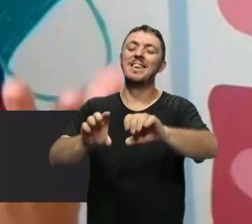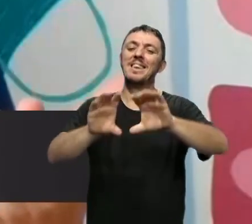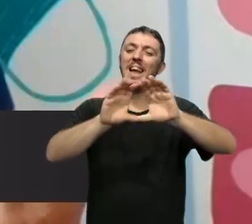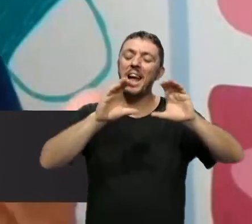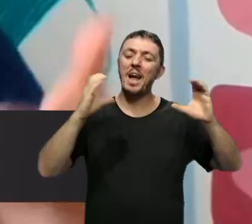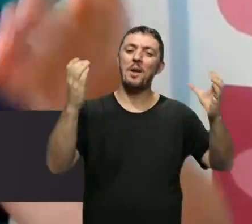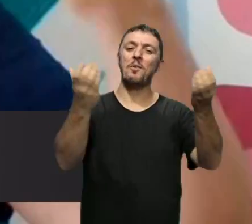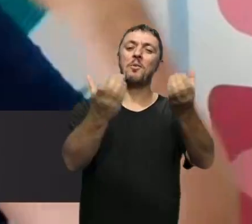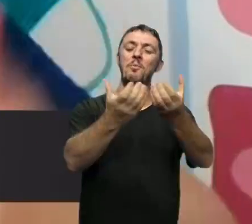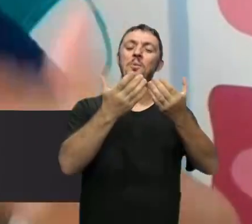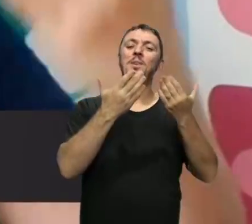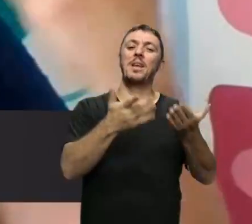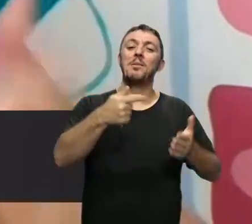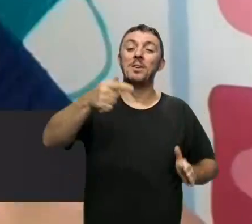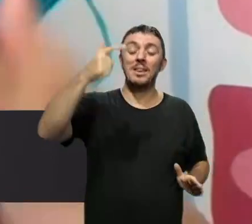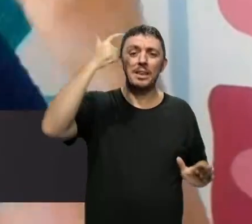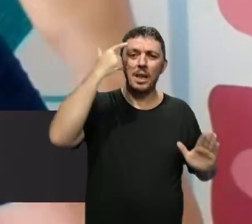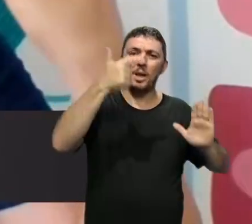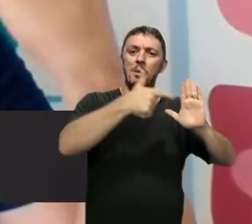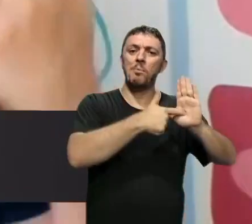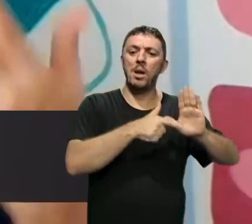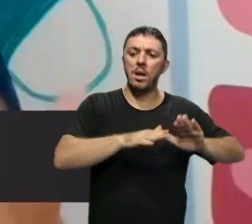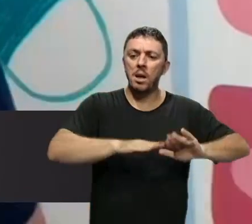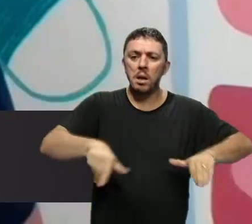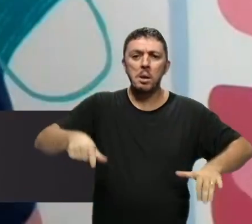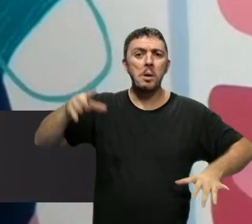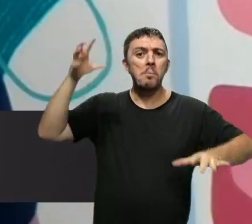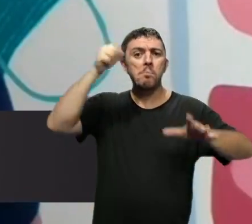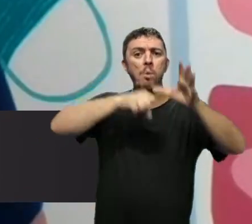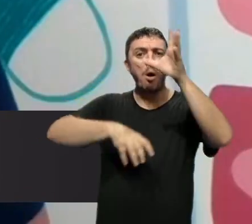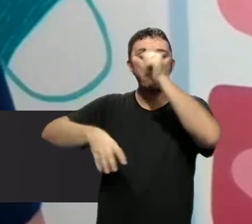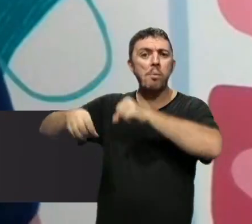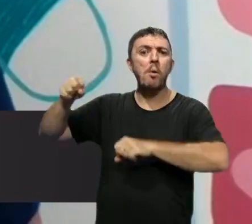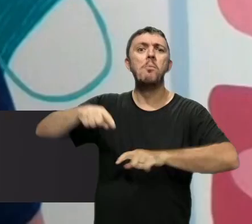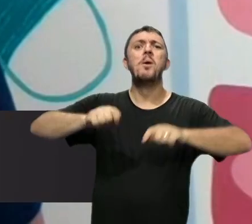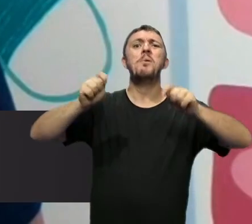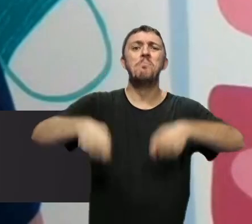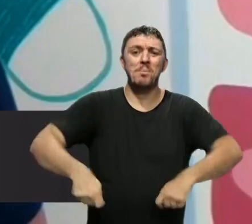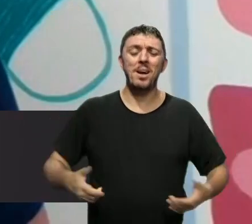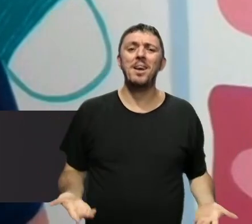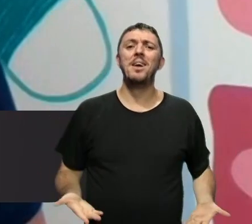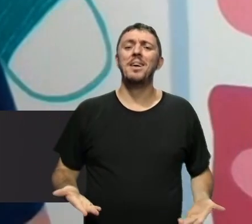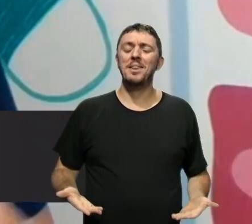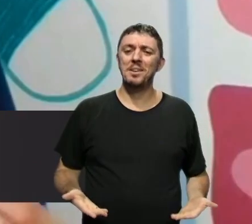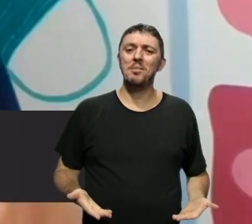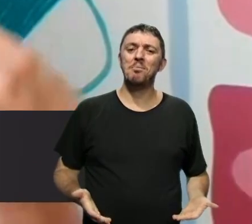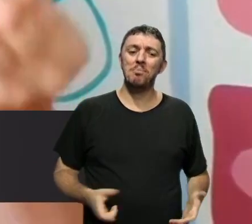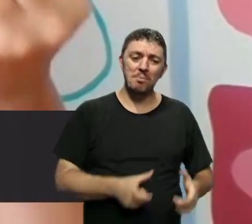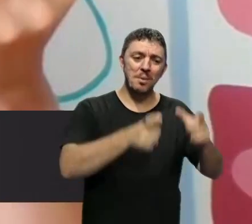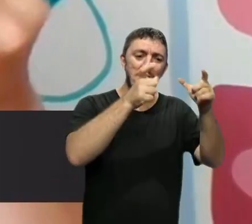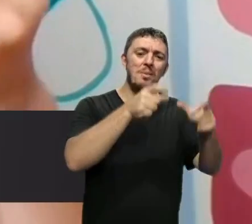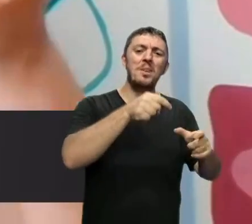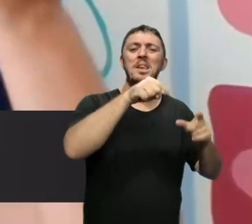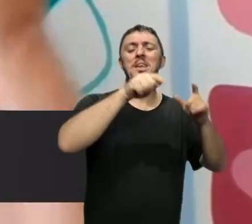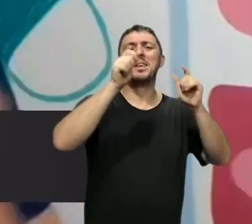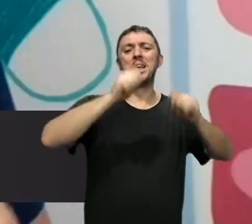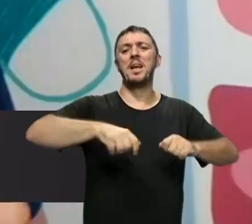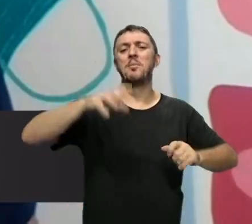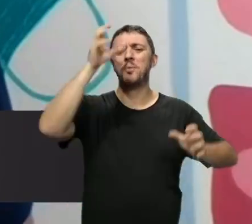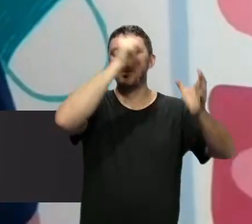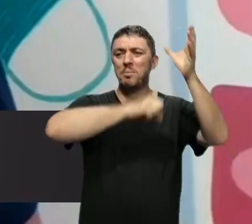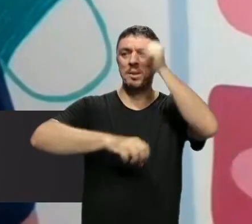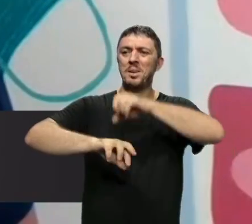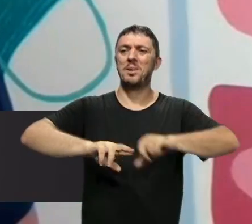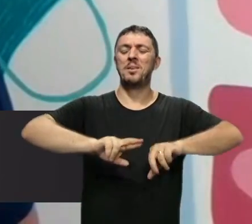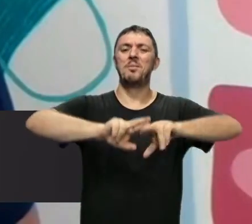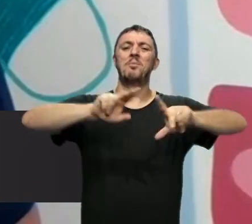precisa saber o tanto de aprendizagem que existe nesse lugar, né? O tanto de aprendizagem que